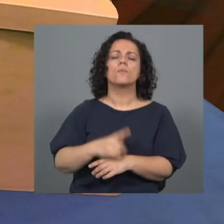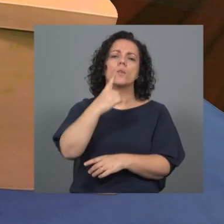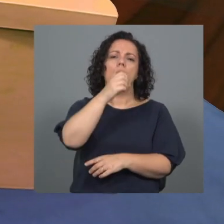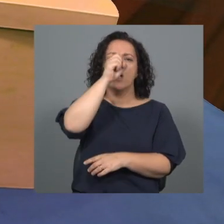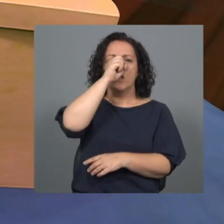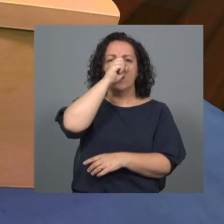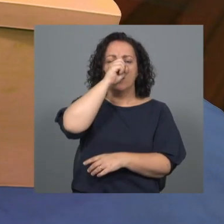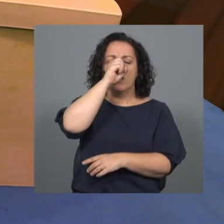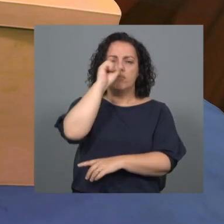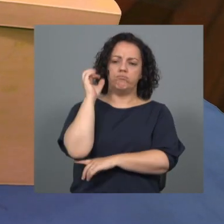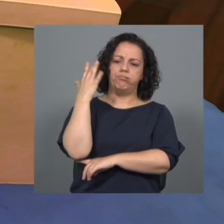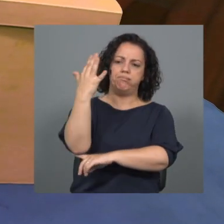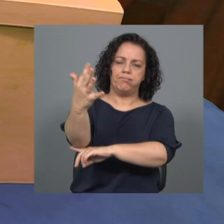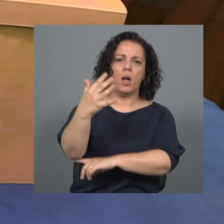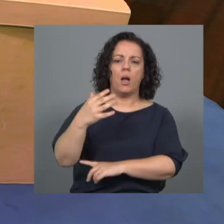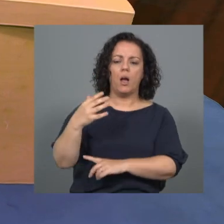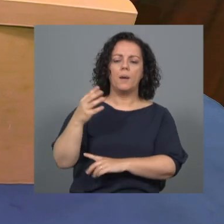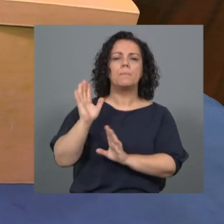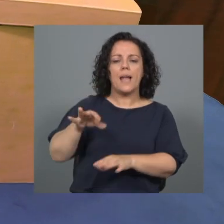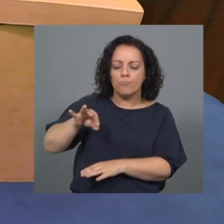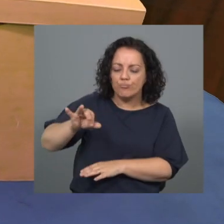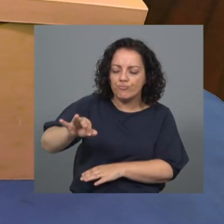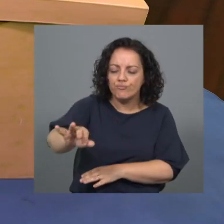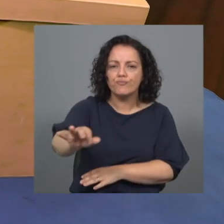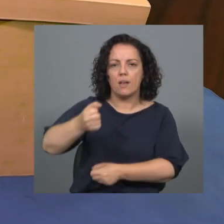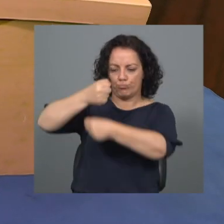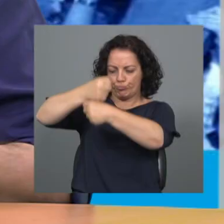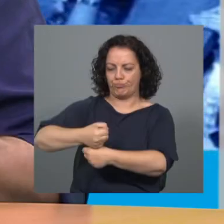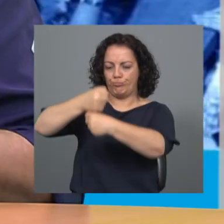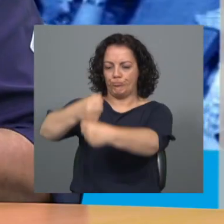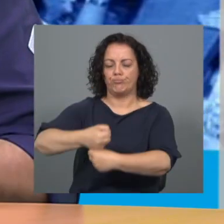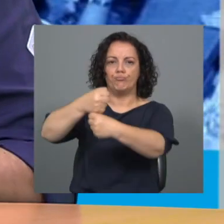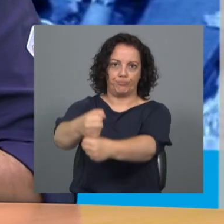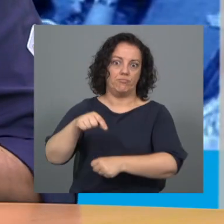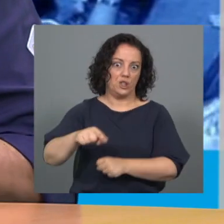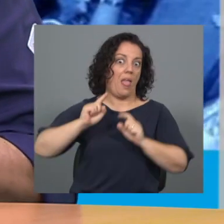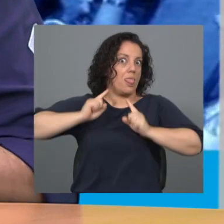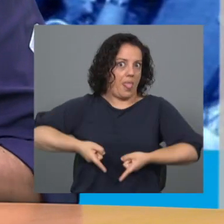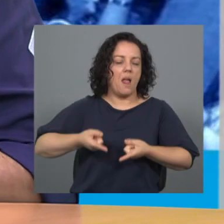é uma ação que será sempre muito importante e todas devem ser o máximo feitas e isso não